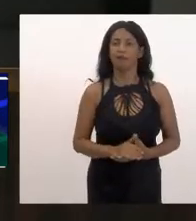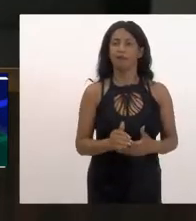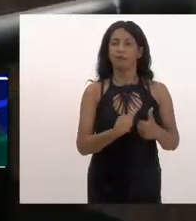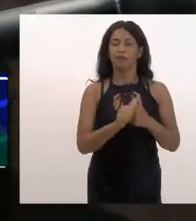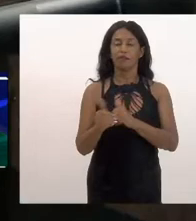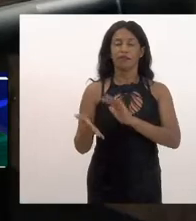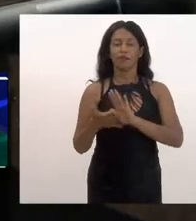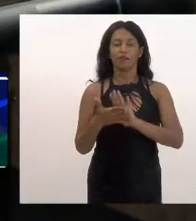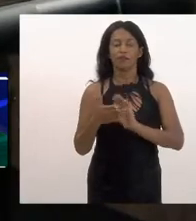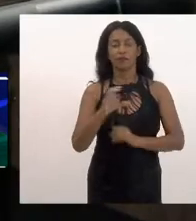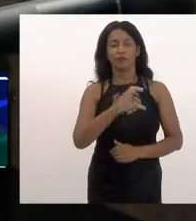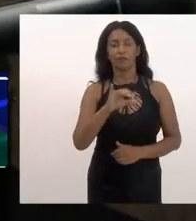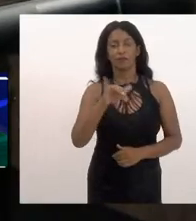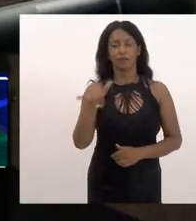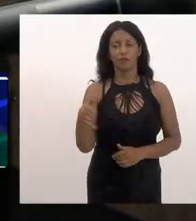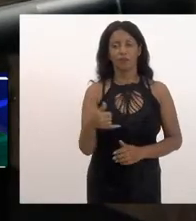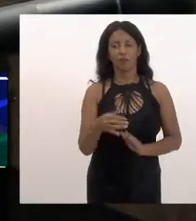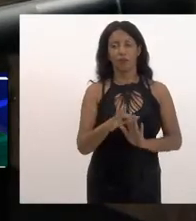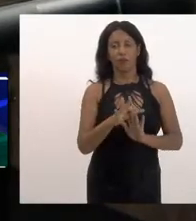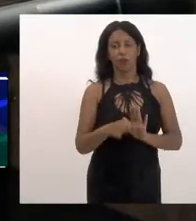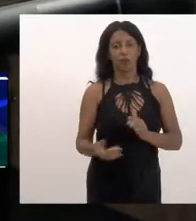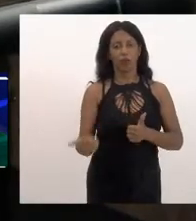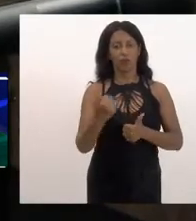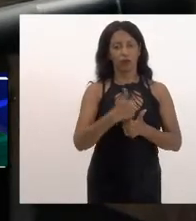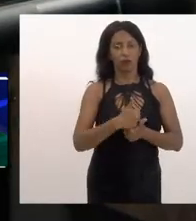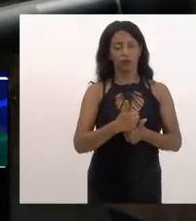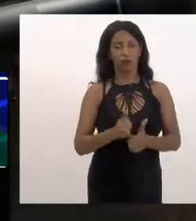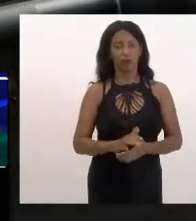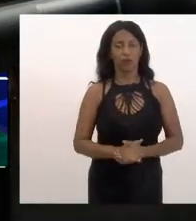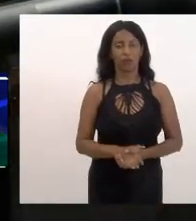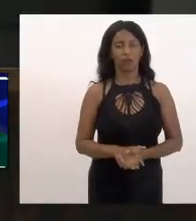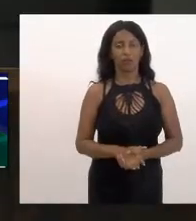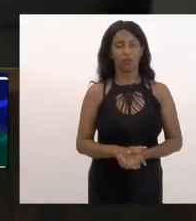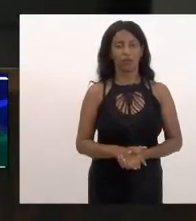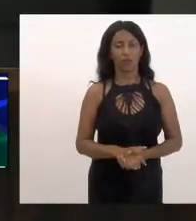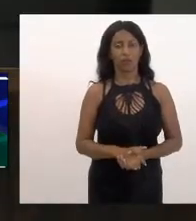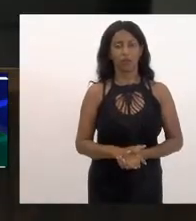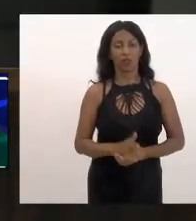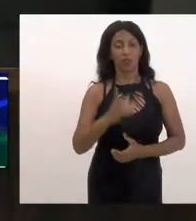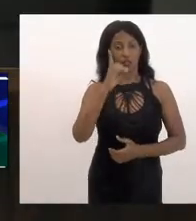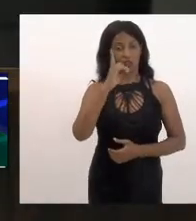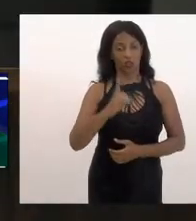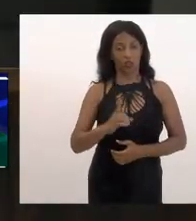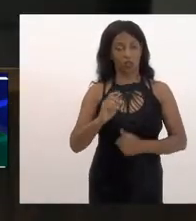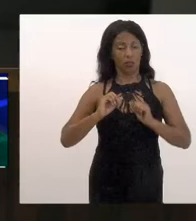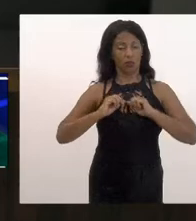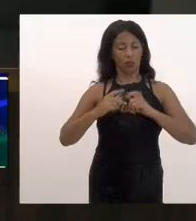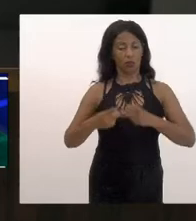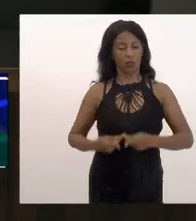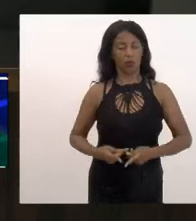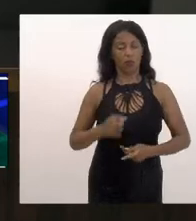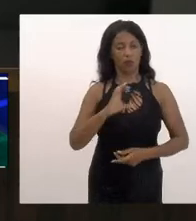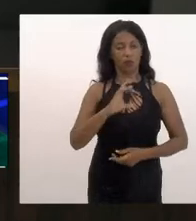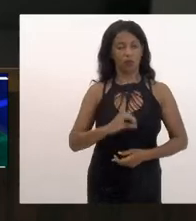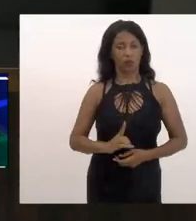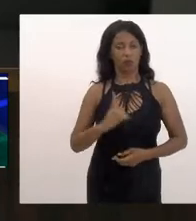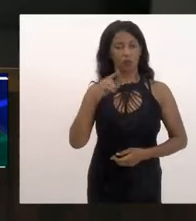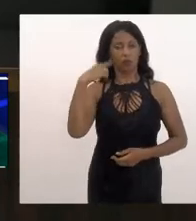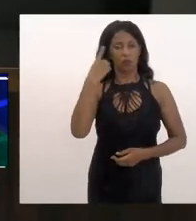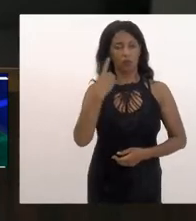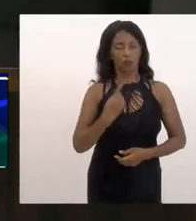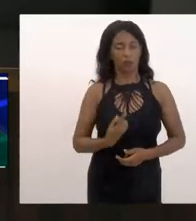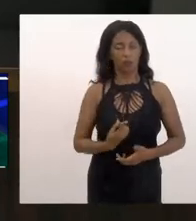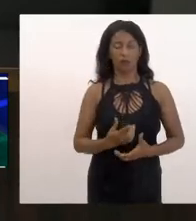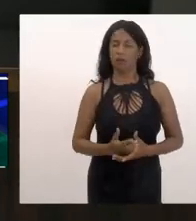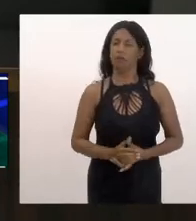Acompanho o parecer da CCJ nos termos do substitutivo. Comissão da Defesa, de Defesa dos Direitos Humanos e Cidadania, deputada Dani